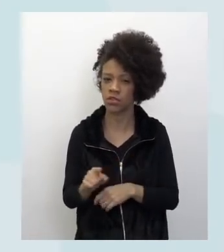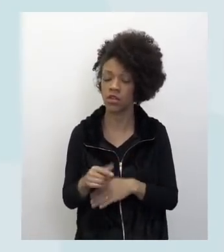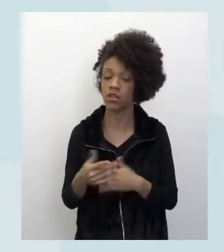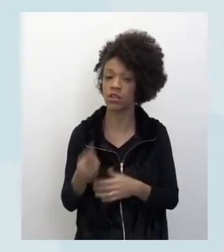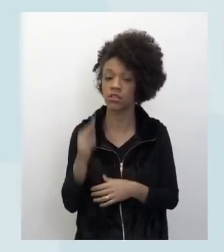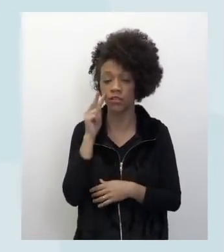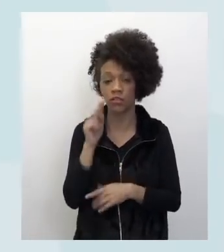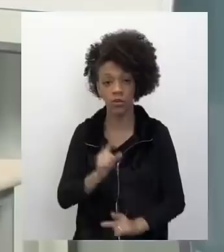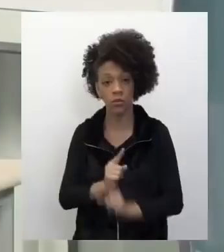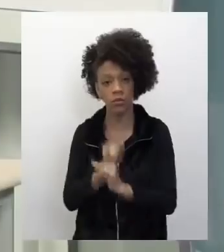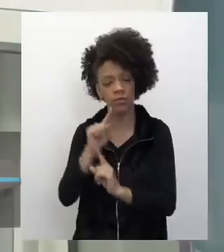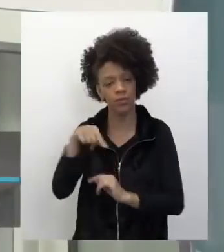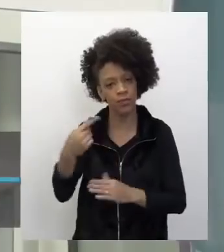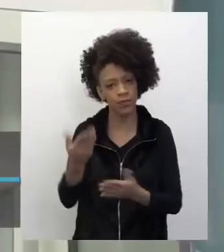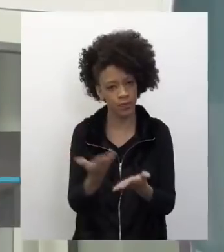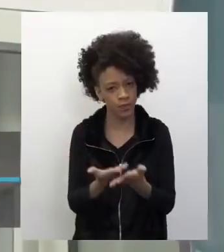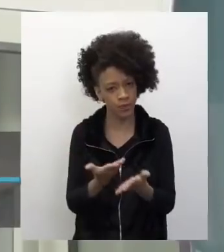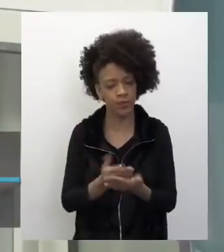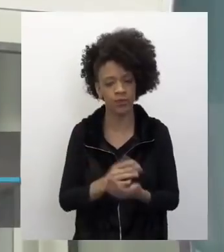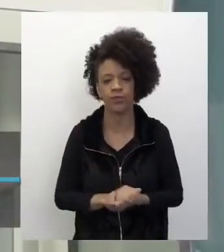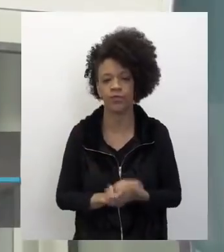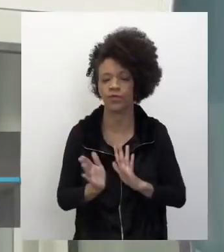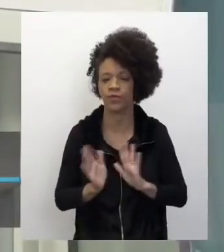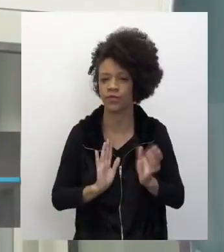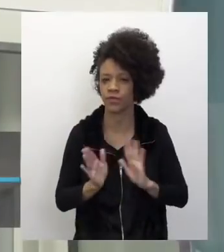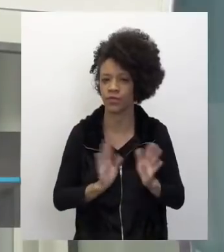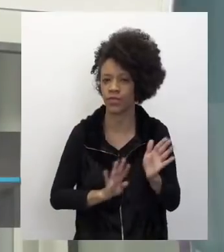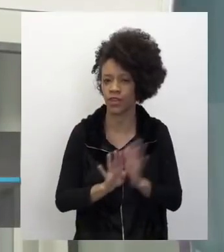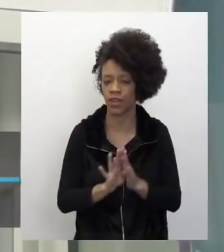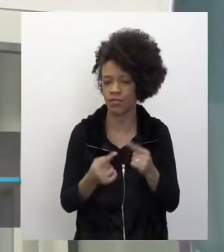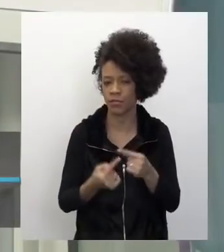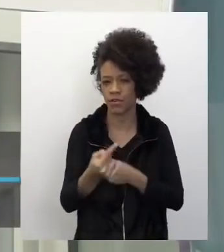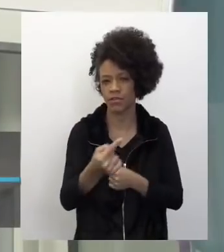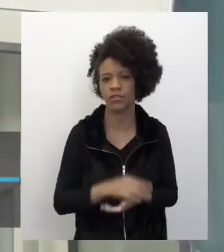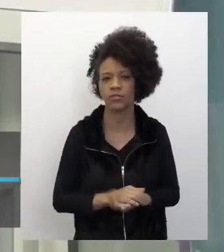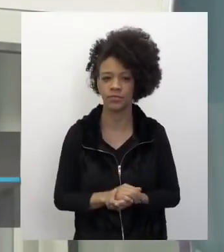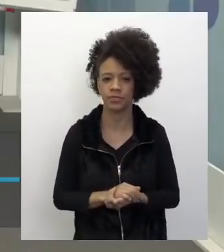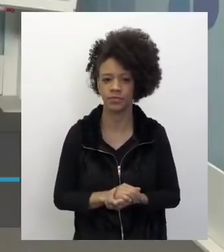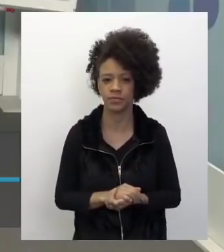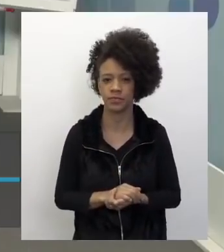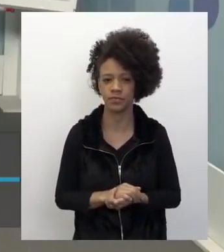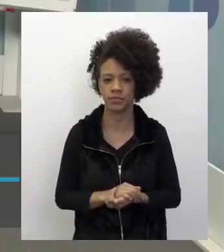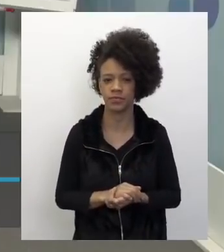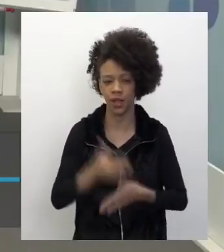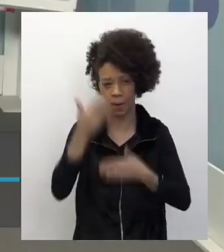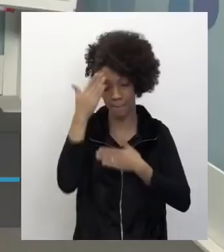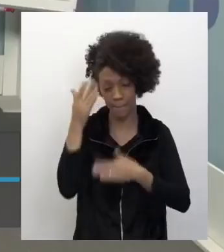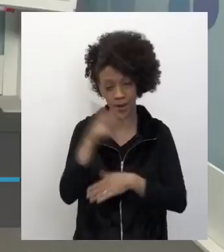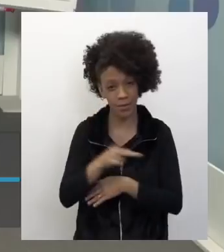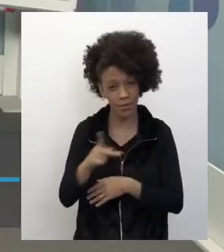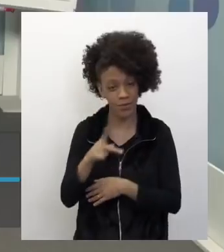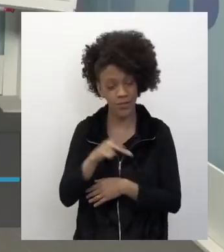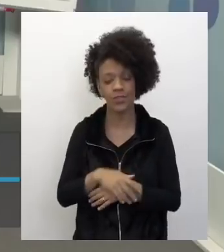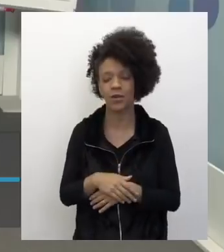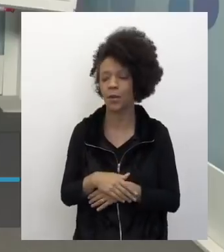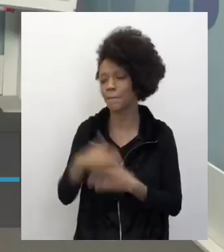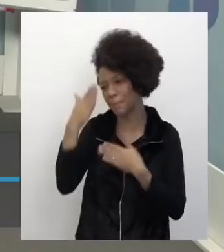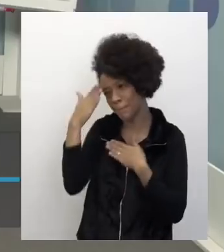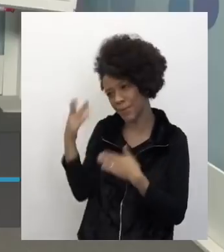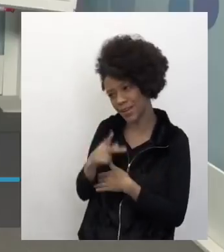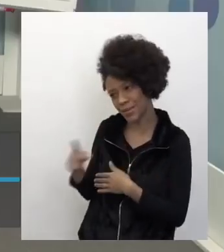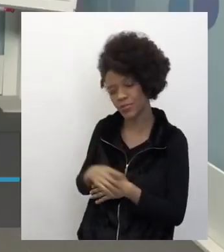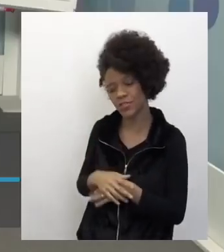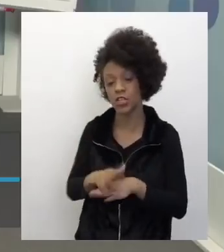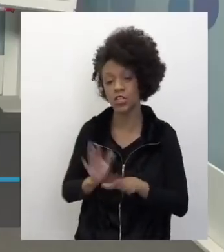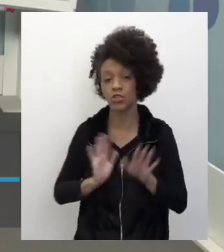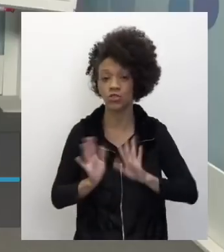na próxima aula, certo? Tchau, turma. Até semana que vem. Obrigada, professora Márcia. Obrigada a vocês.